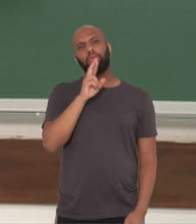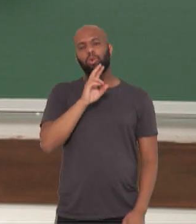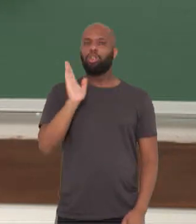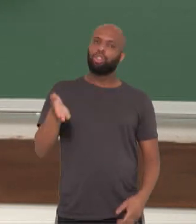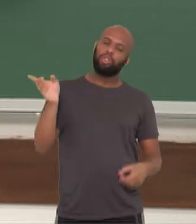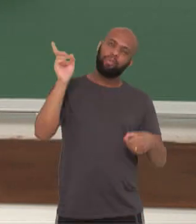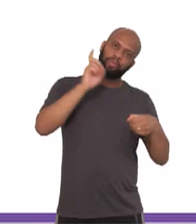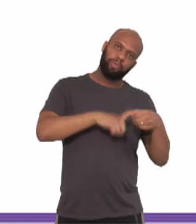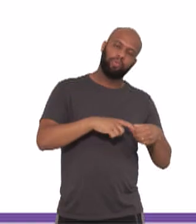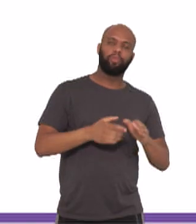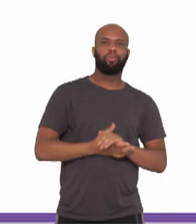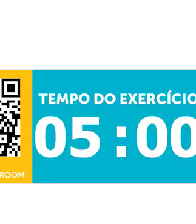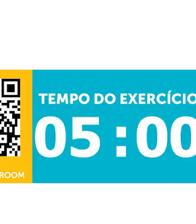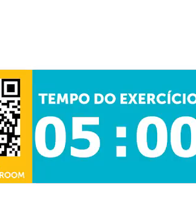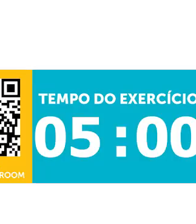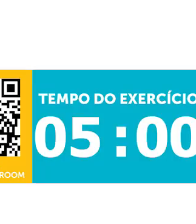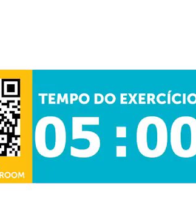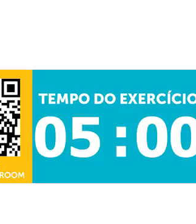daqui a pouquinho.